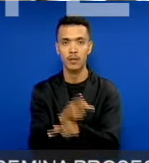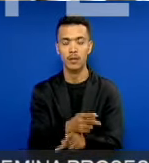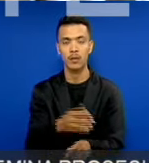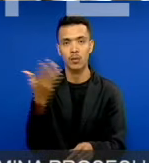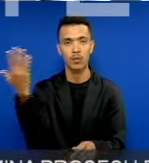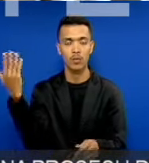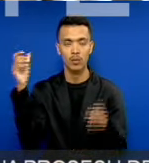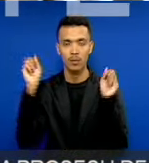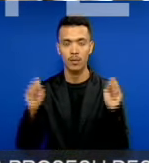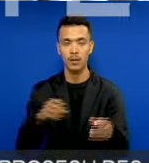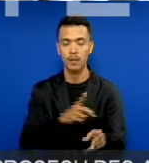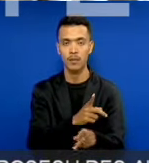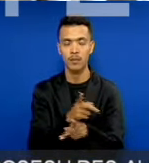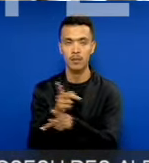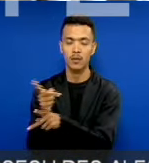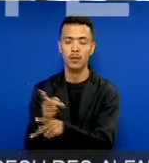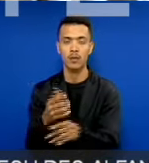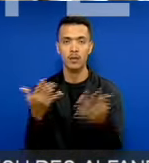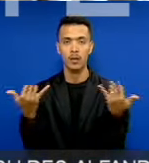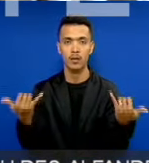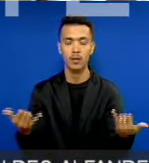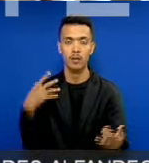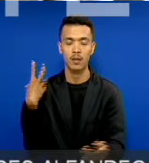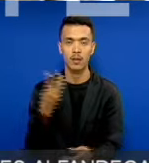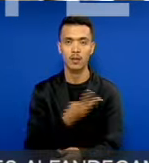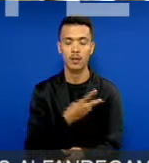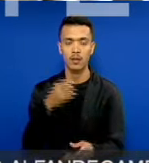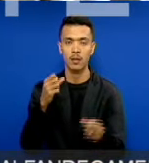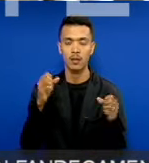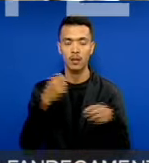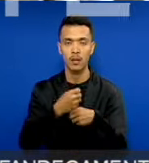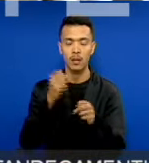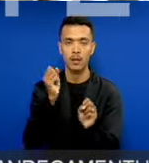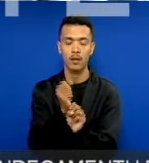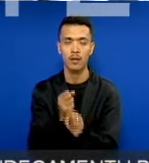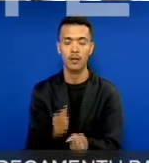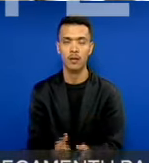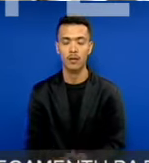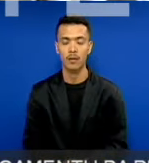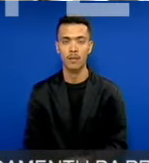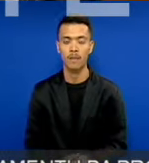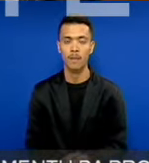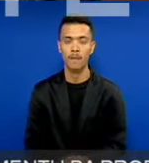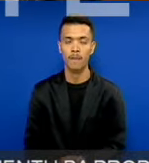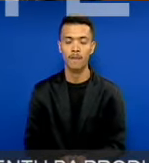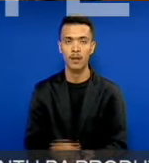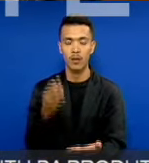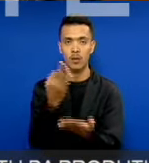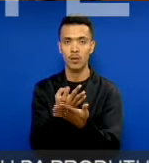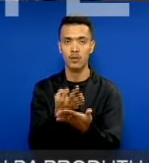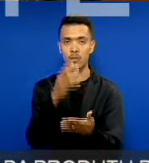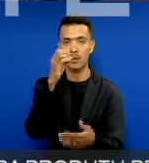prevê, agora, e tem a prevê de dar o dinheiro, o Guatemorzinho, o Guzinho também, o Lourinho.